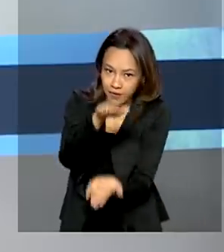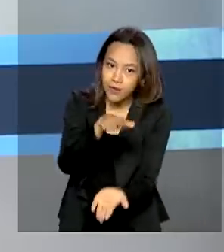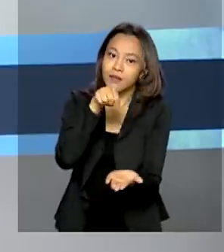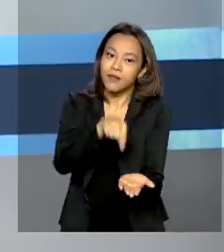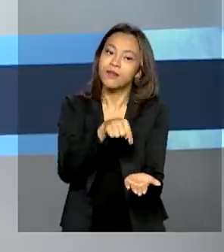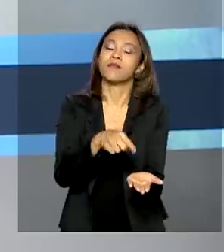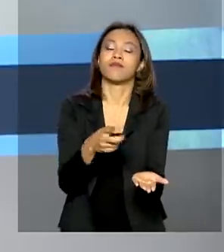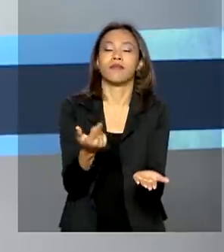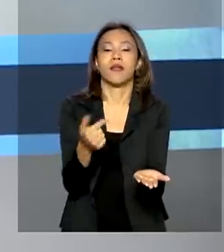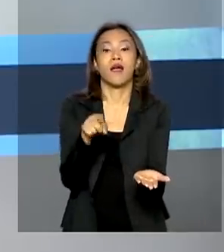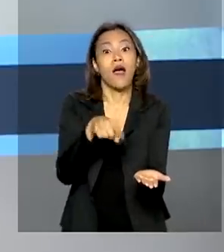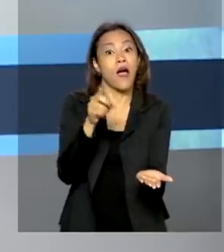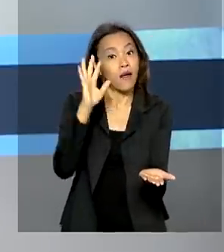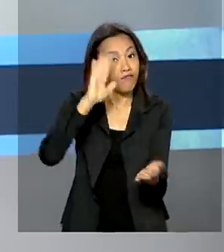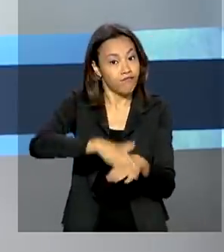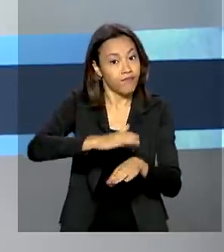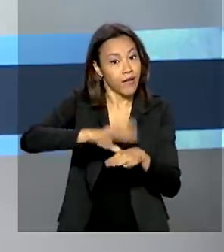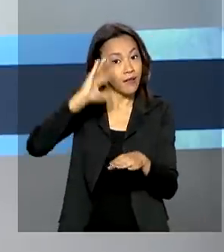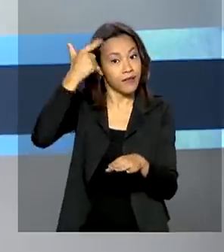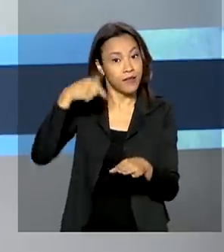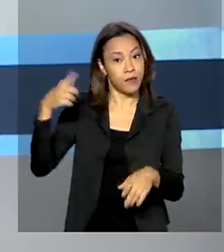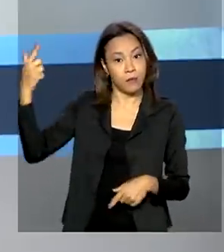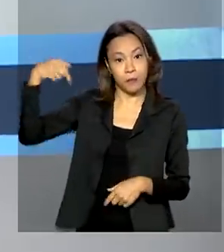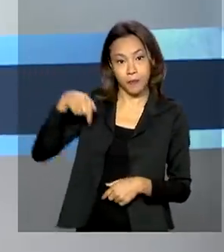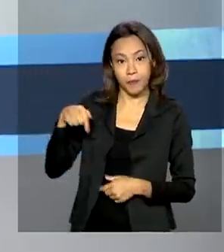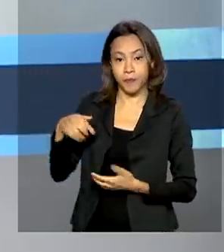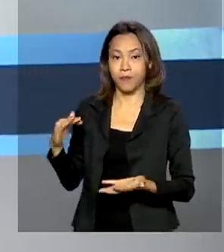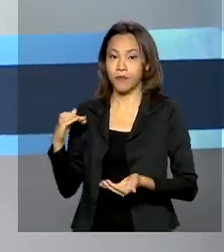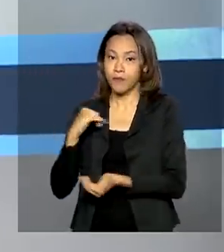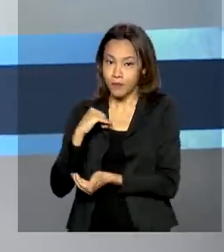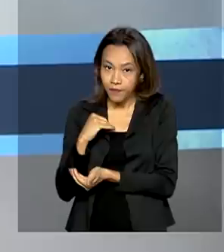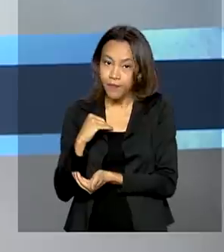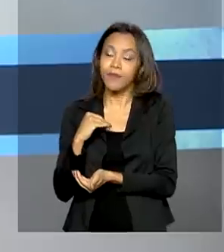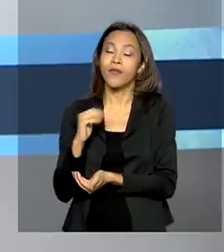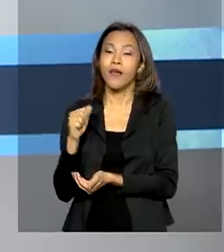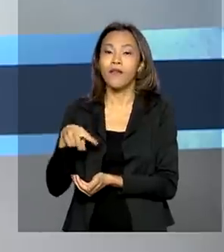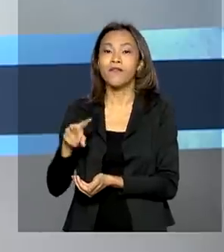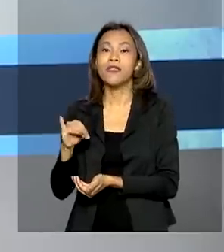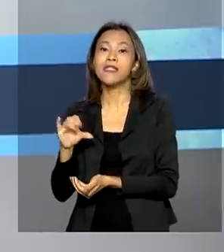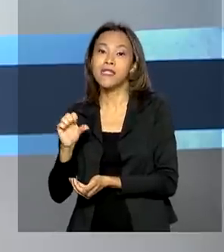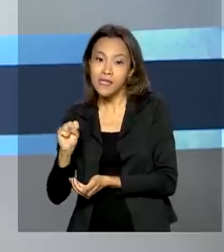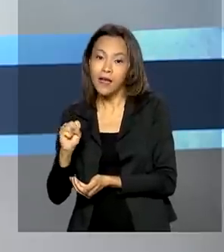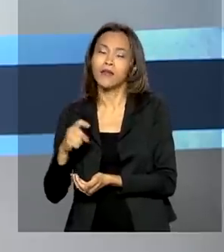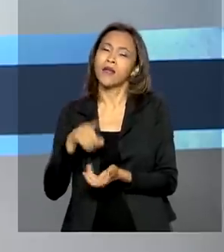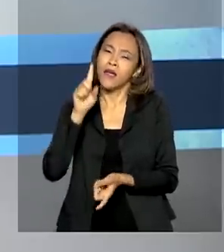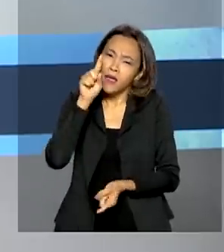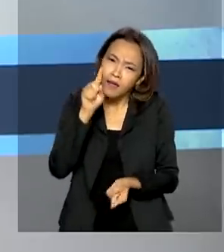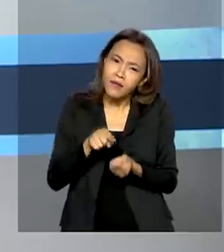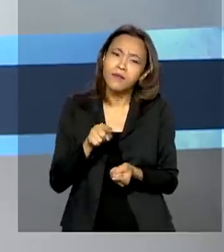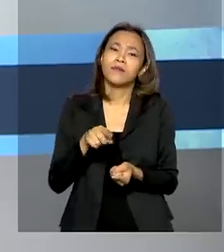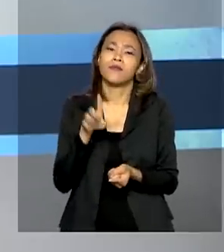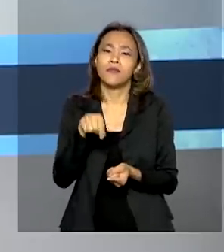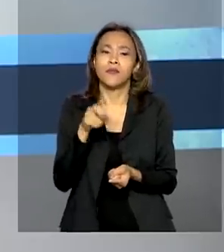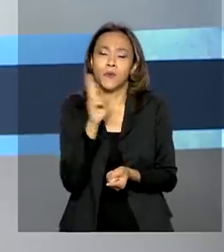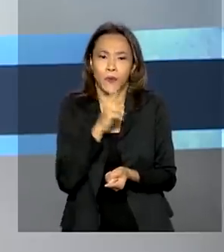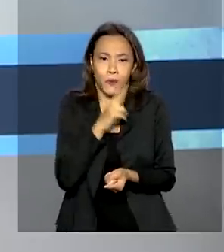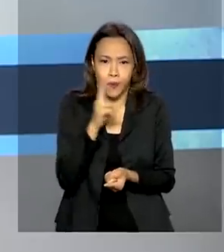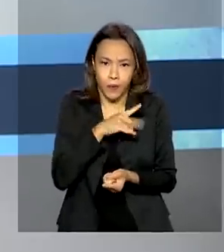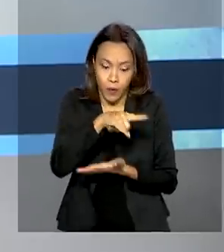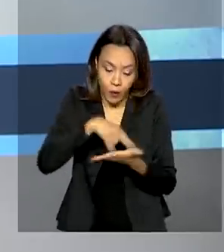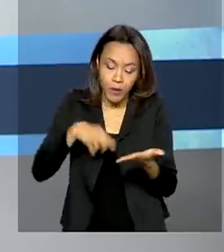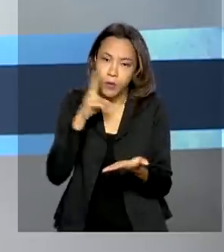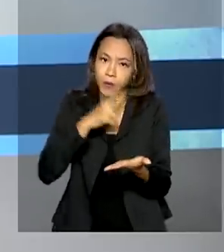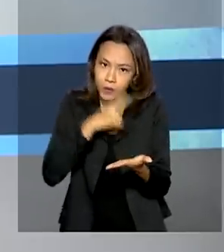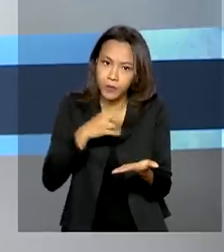decisão ocorre após a Agência Nacional de Vigilância Sanitária simplificar o uso emergencial de vacinas e dispensar